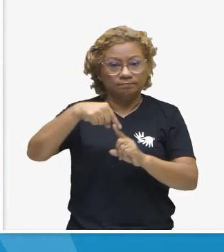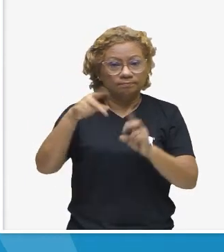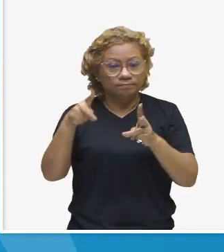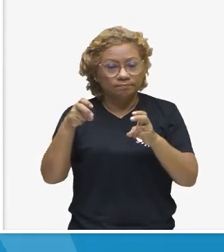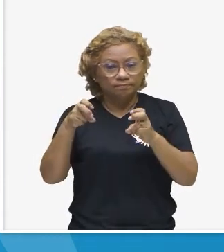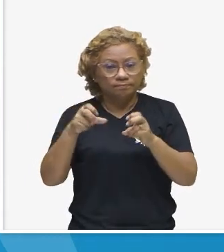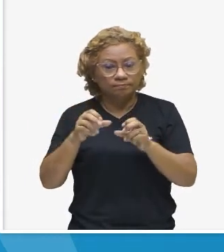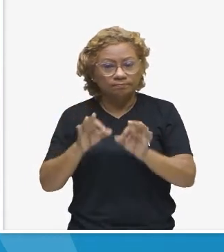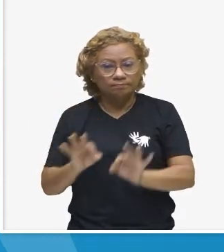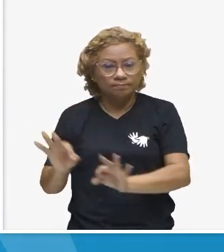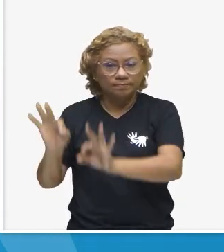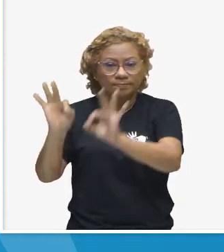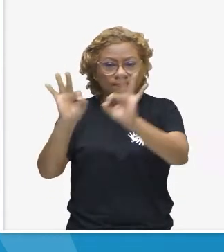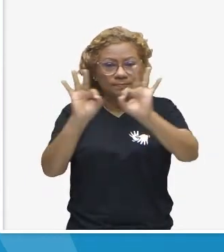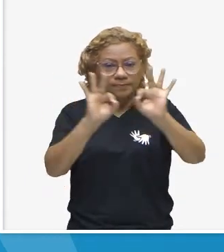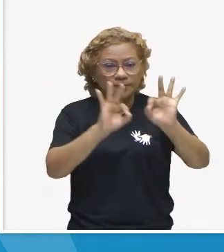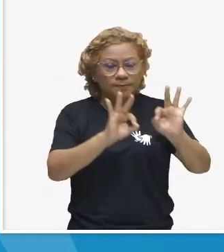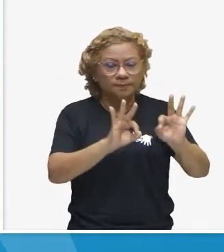Então,